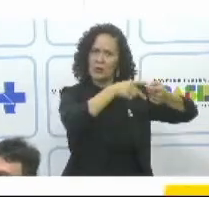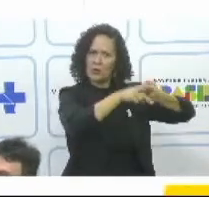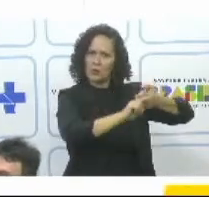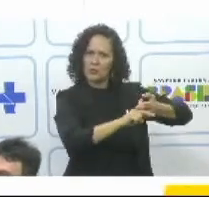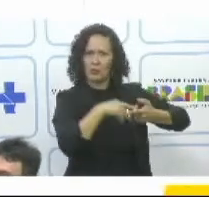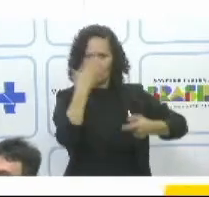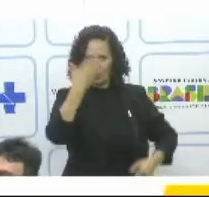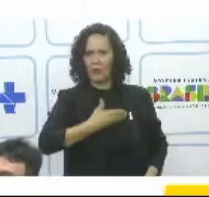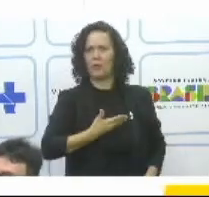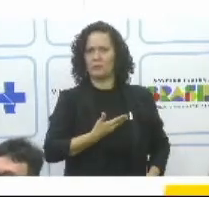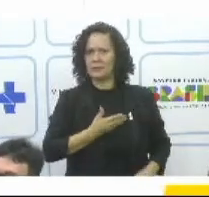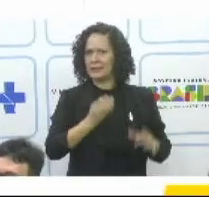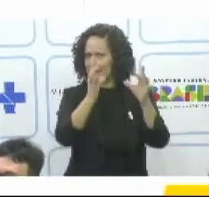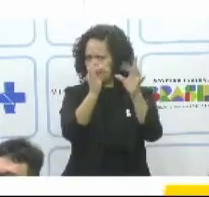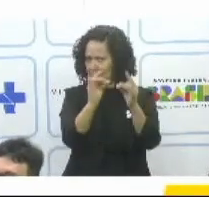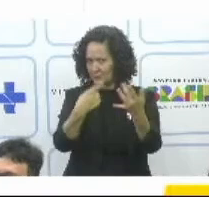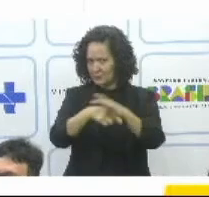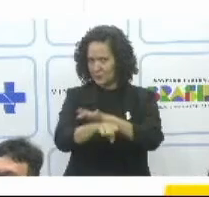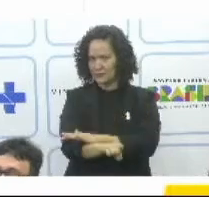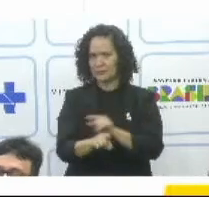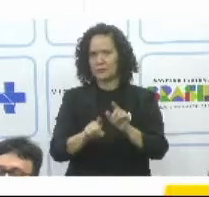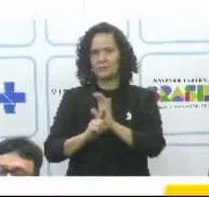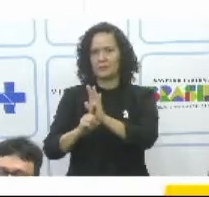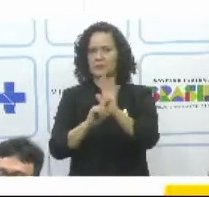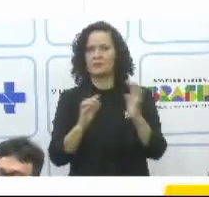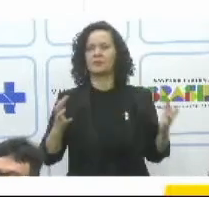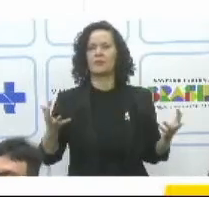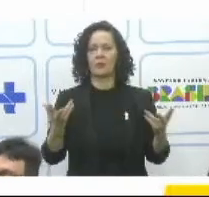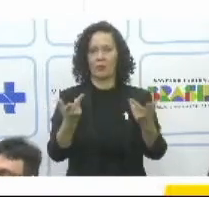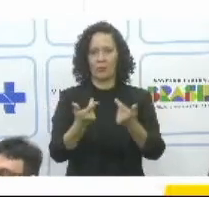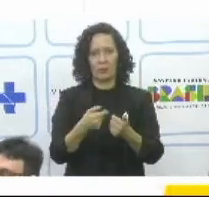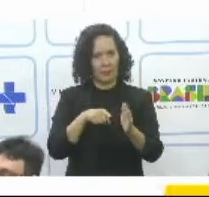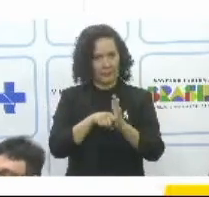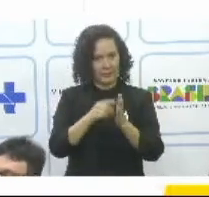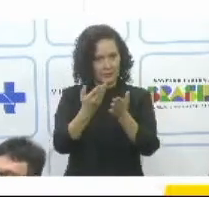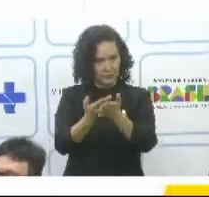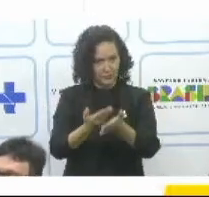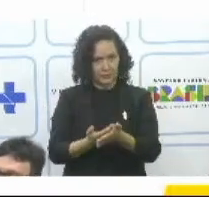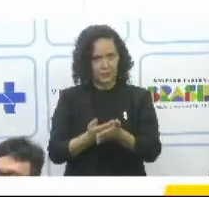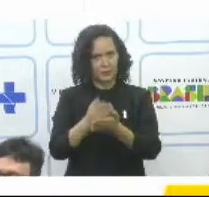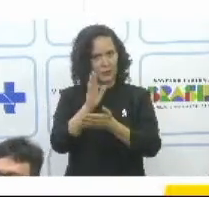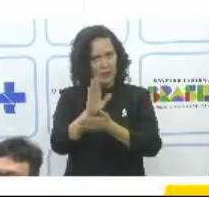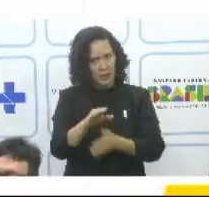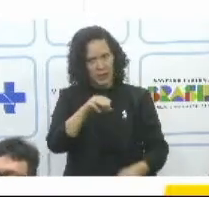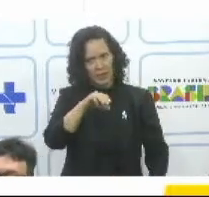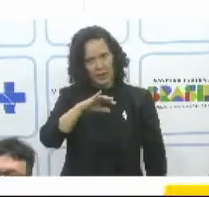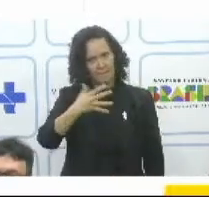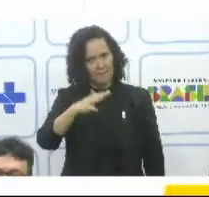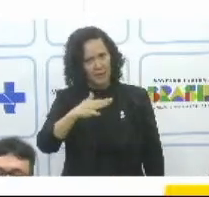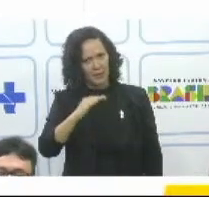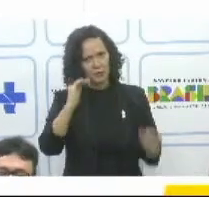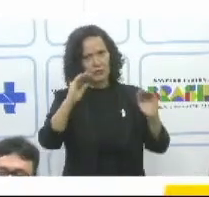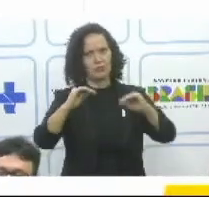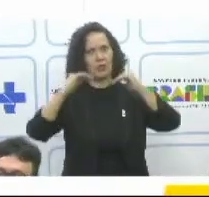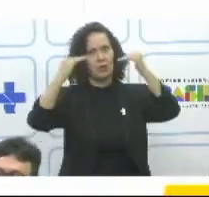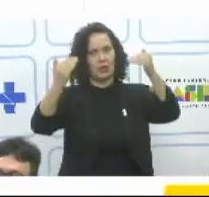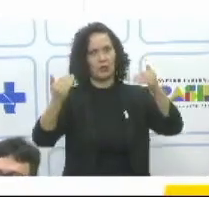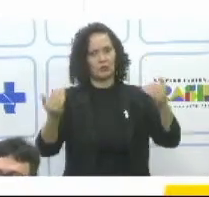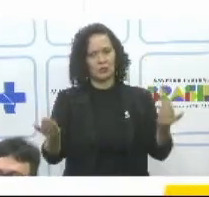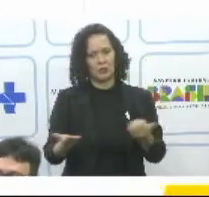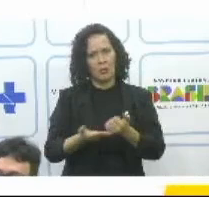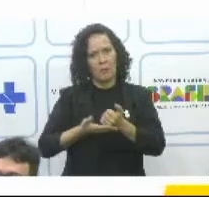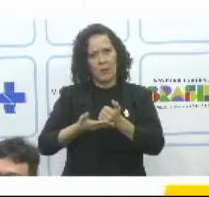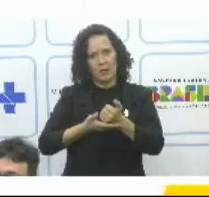de evidência e também trazendo a qualidade desse estudo, né, se ele é moderado, alto ou baixo, né, para